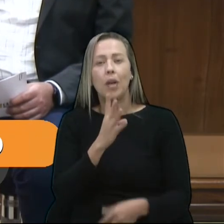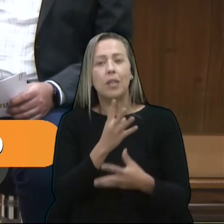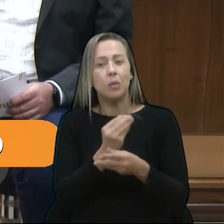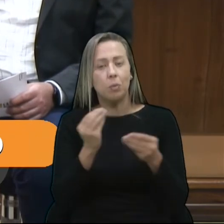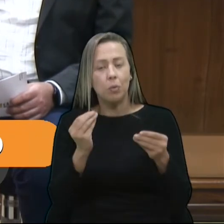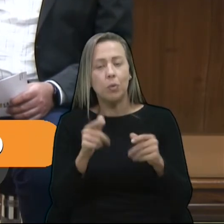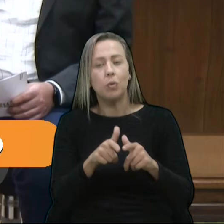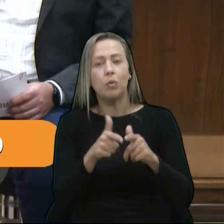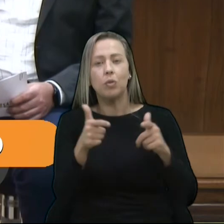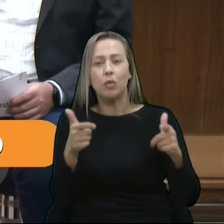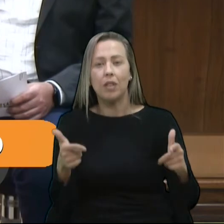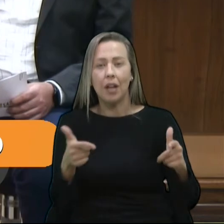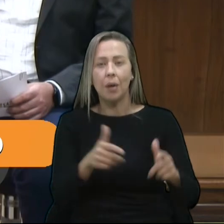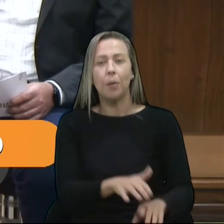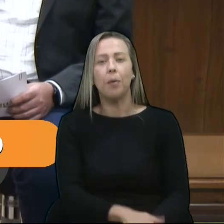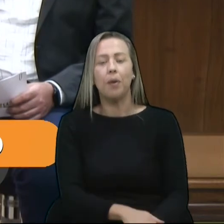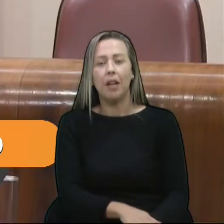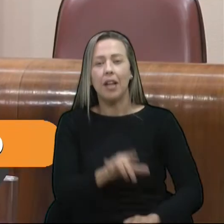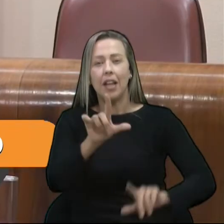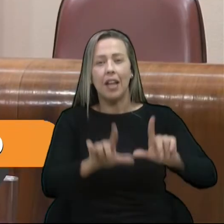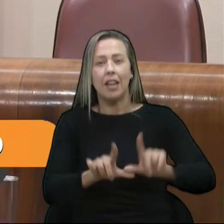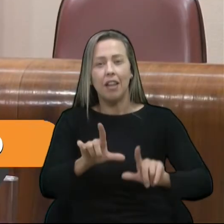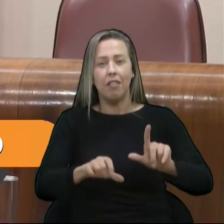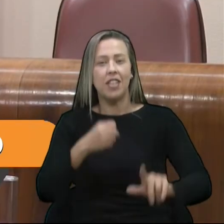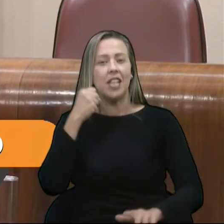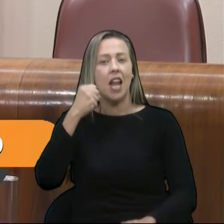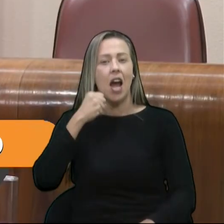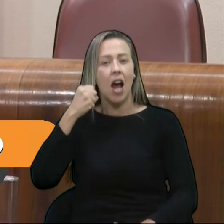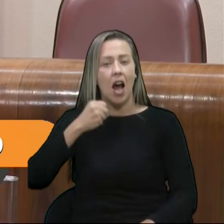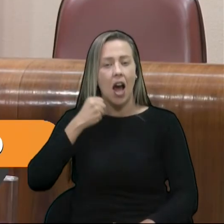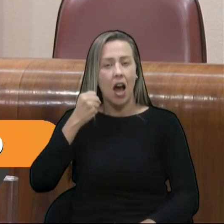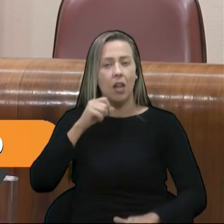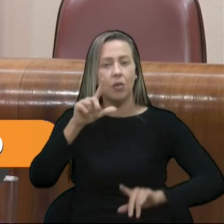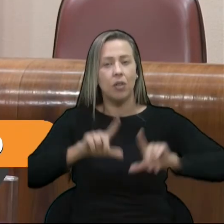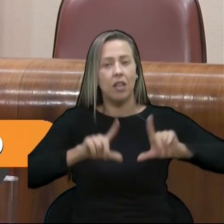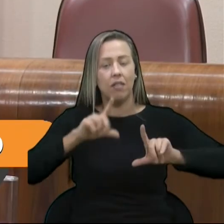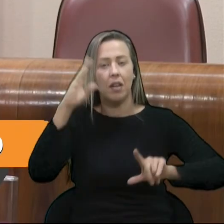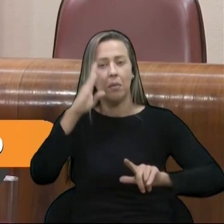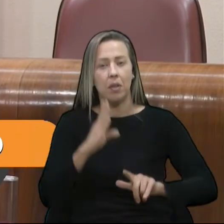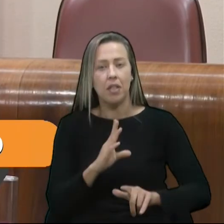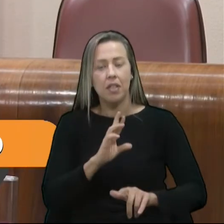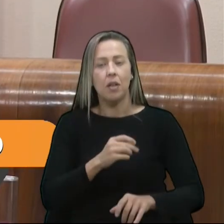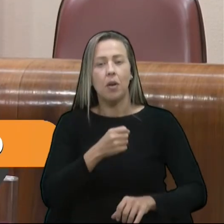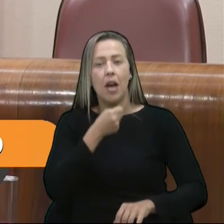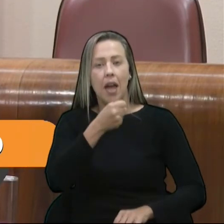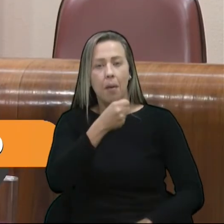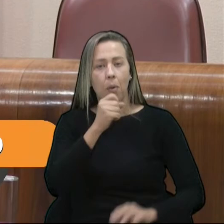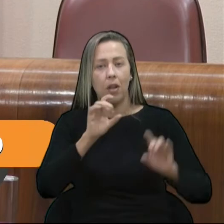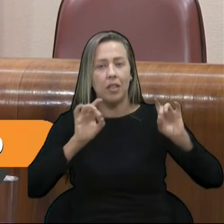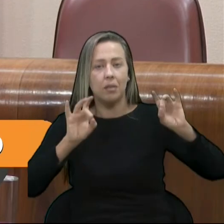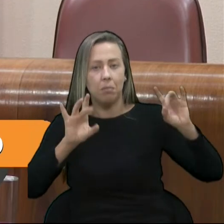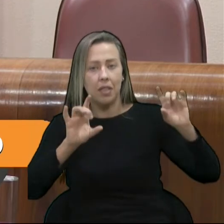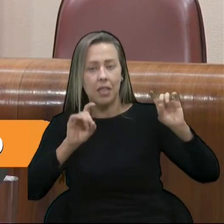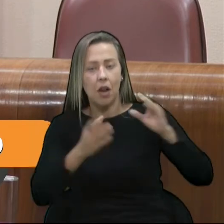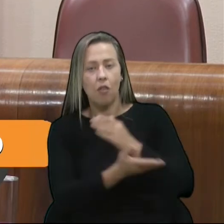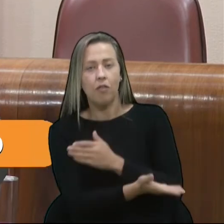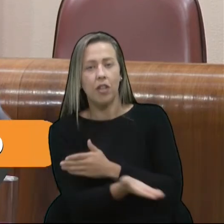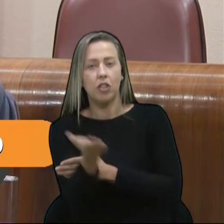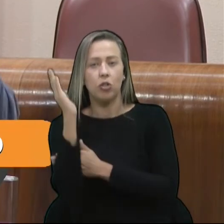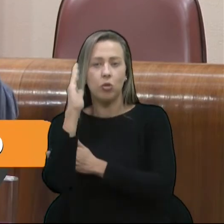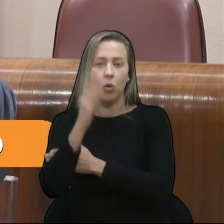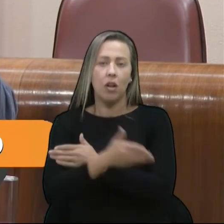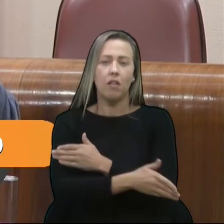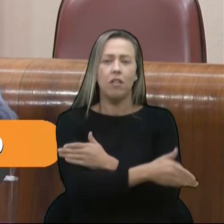de jornalismo, TV Senado, TV Brasil, repórter especial, viajando